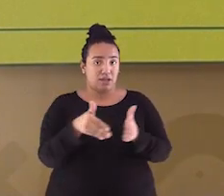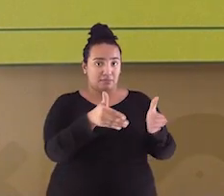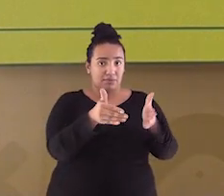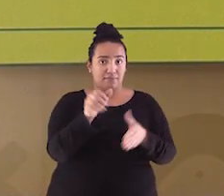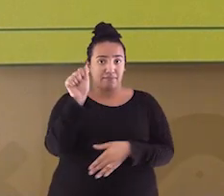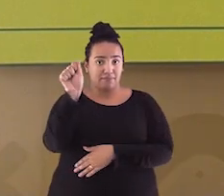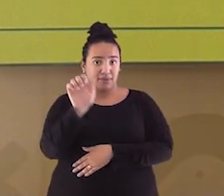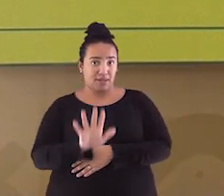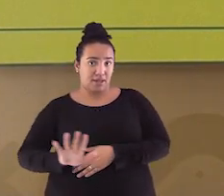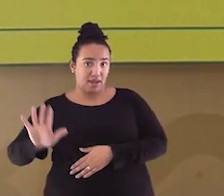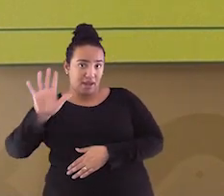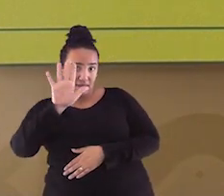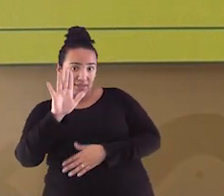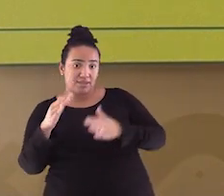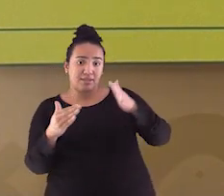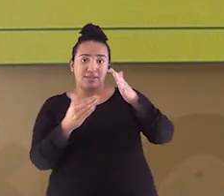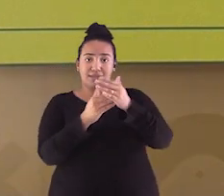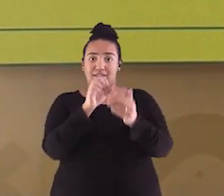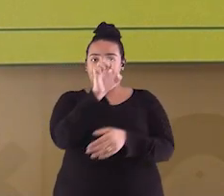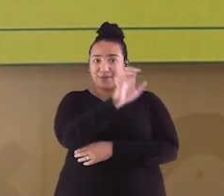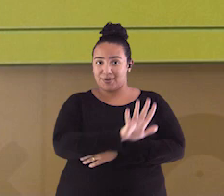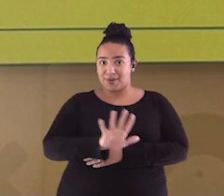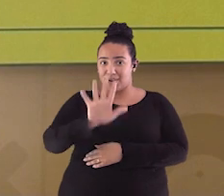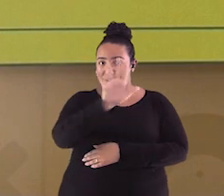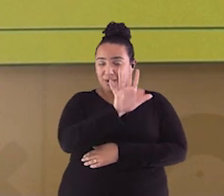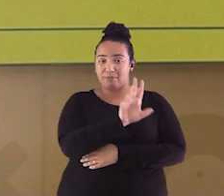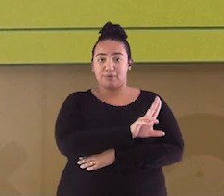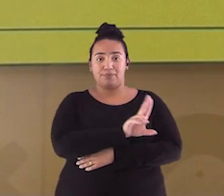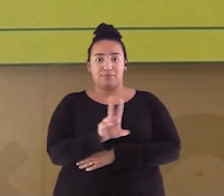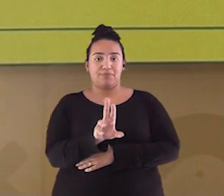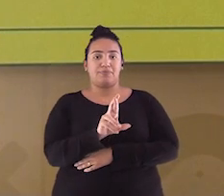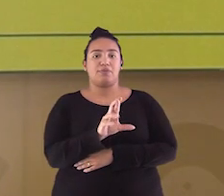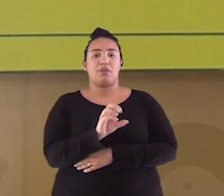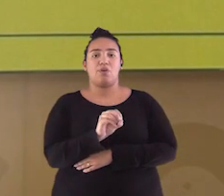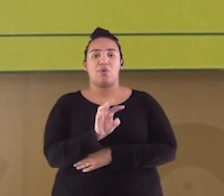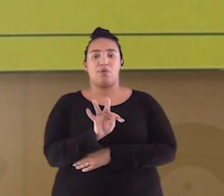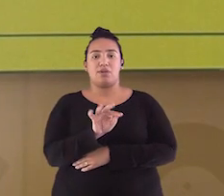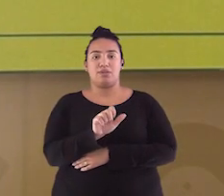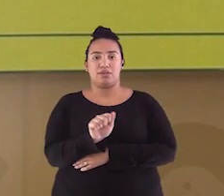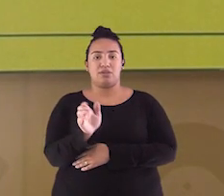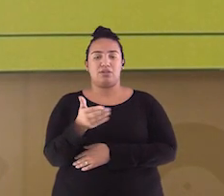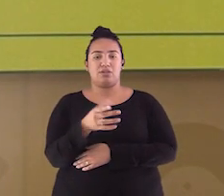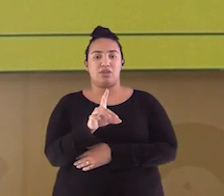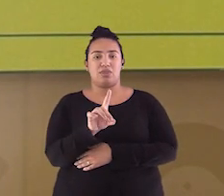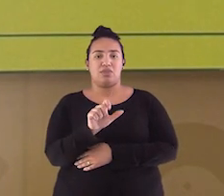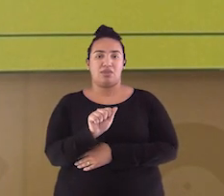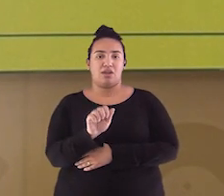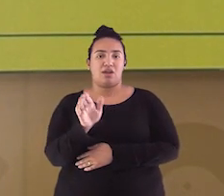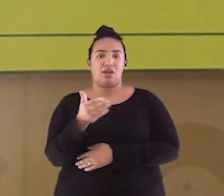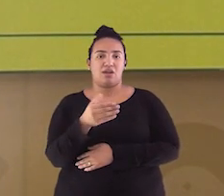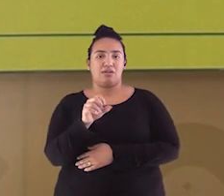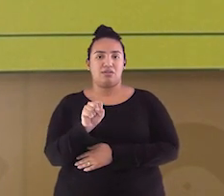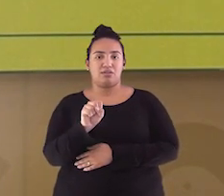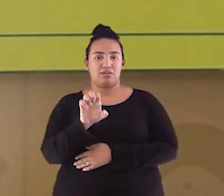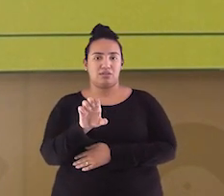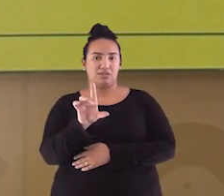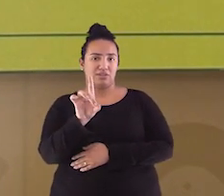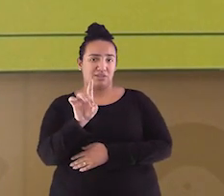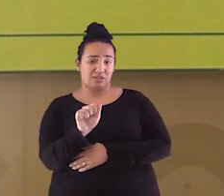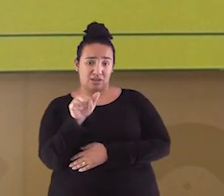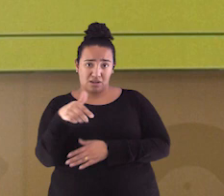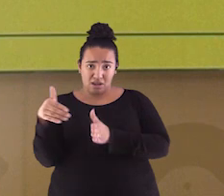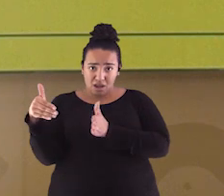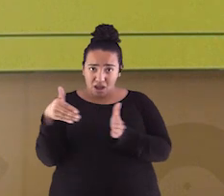Ásia e a Europa, que foi chamado de Rota da Seda. Era uma rota comercial muito importante,